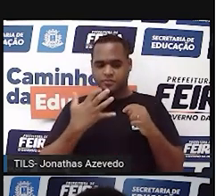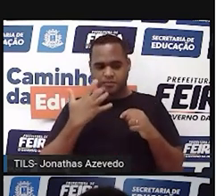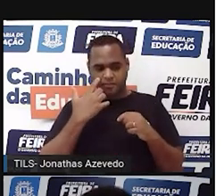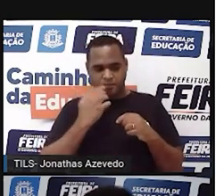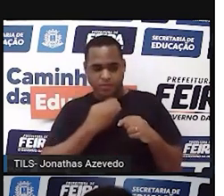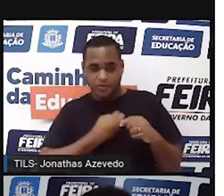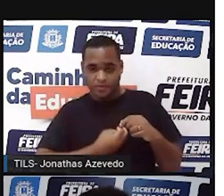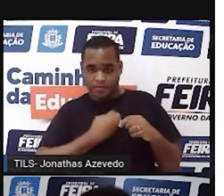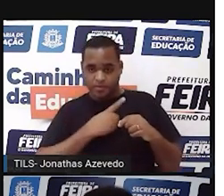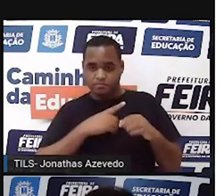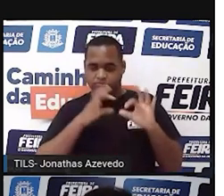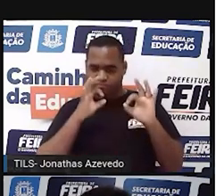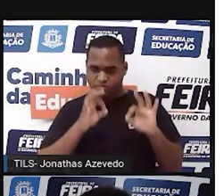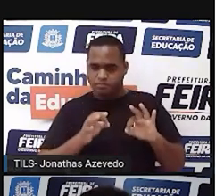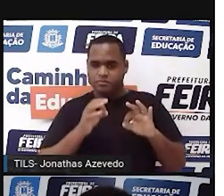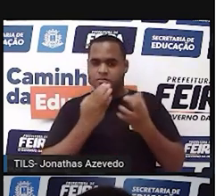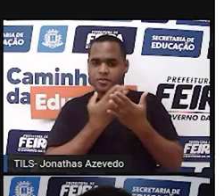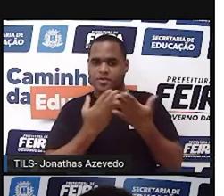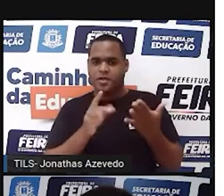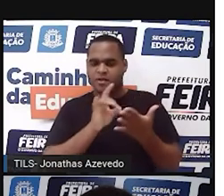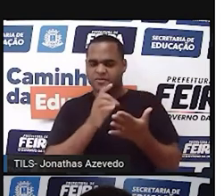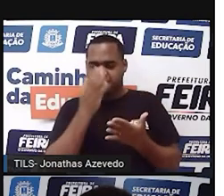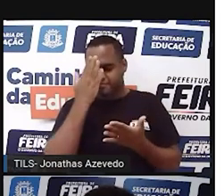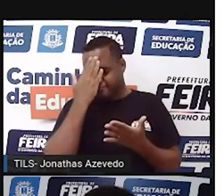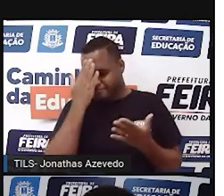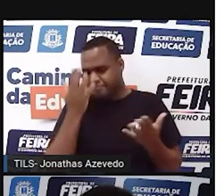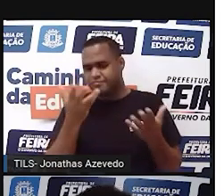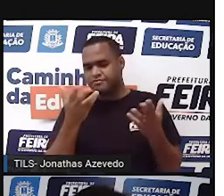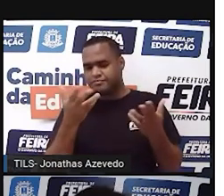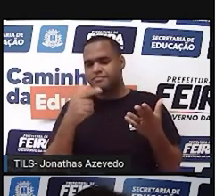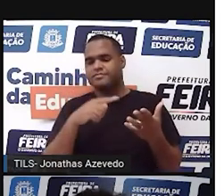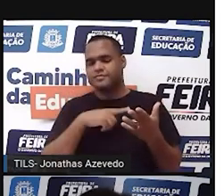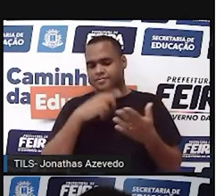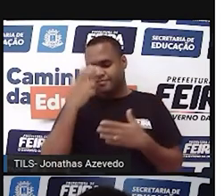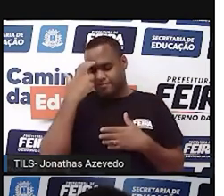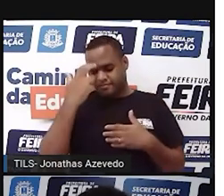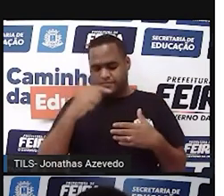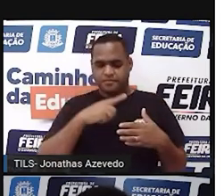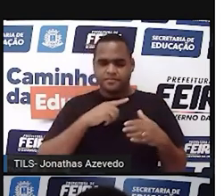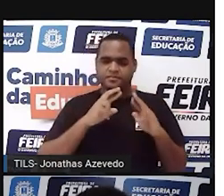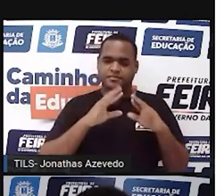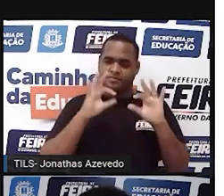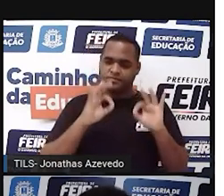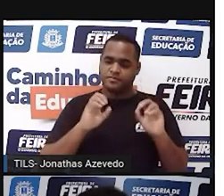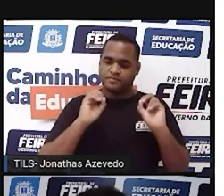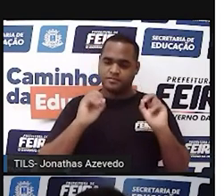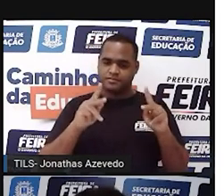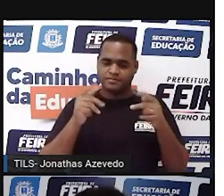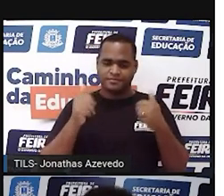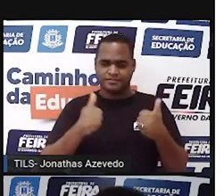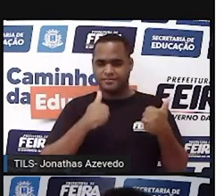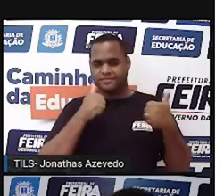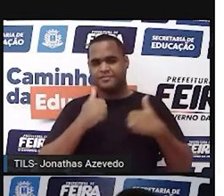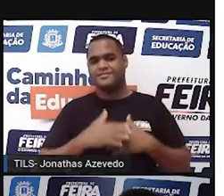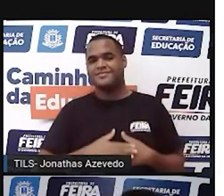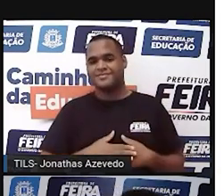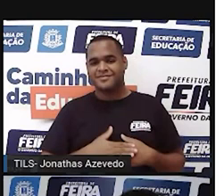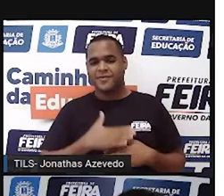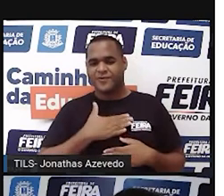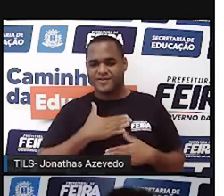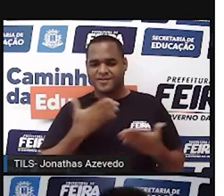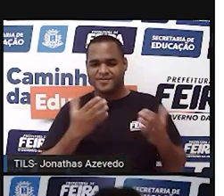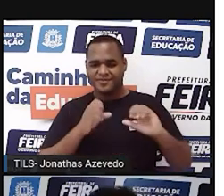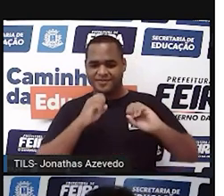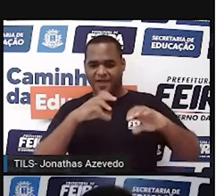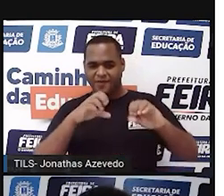Eu tenho certeza que você manja disso muito bem, você arrasa. Valeu? Curtiu essa